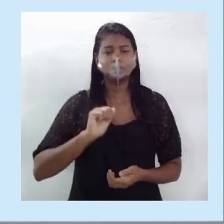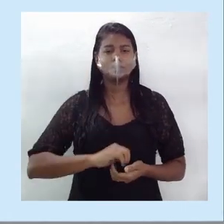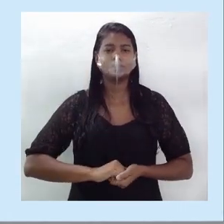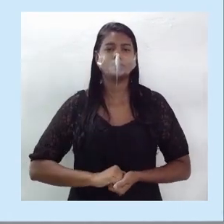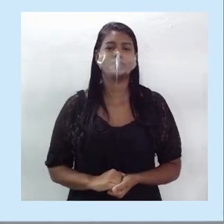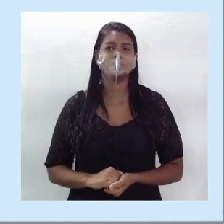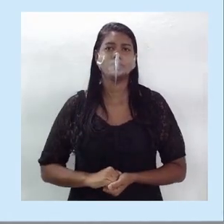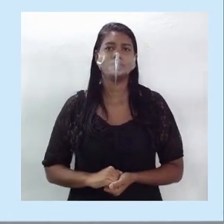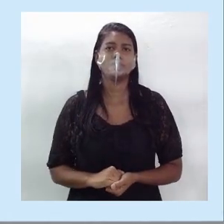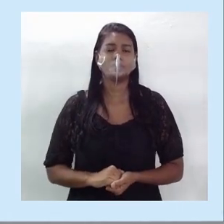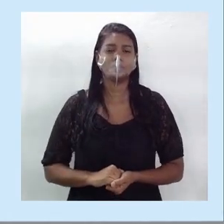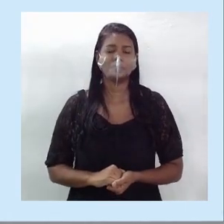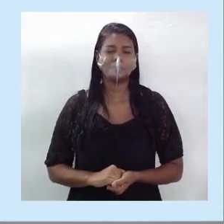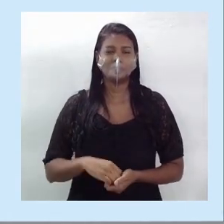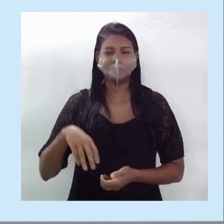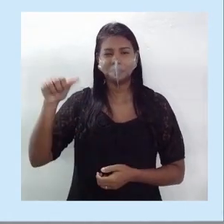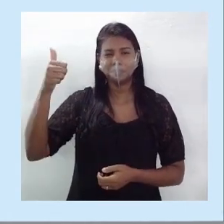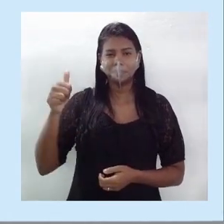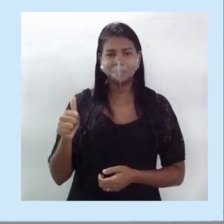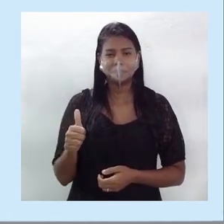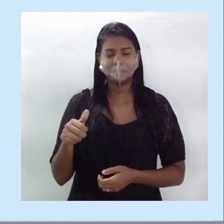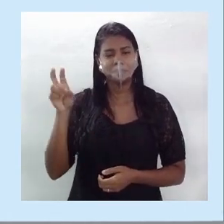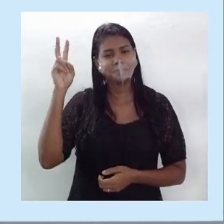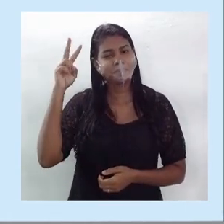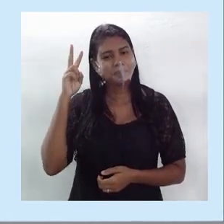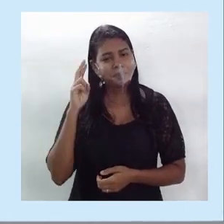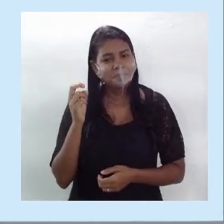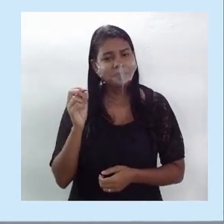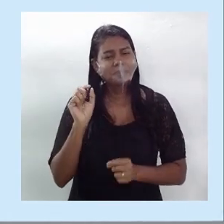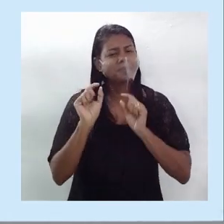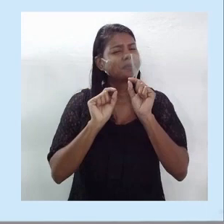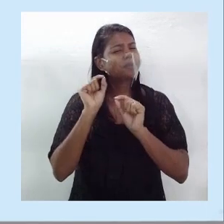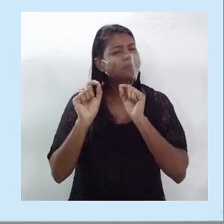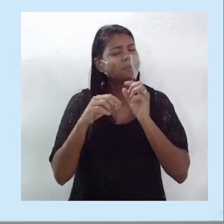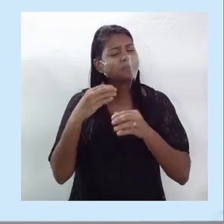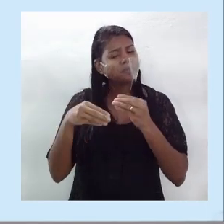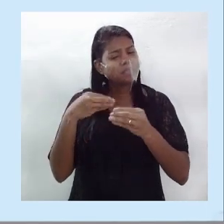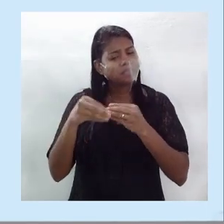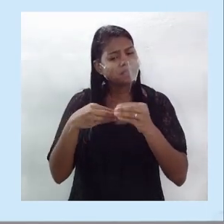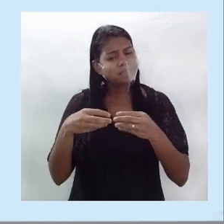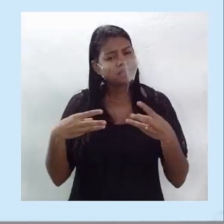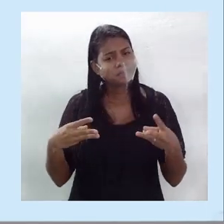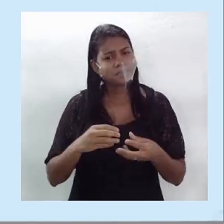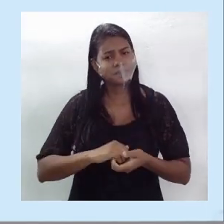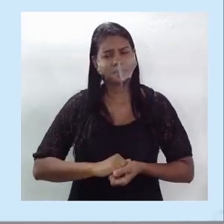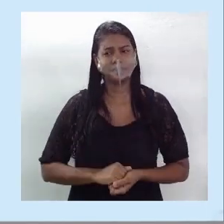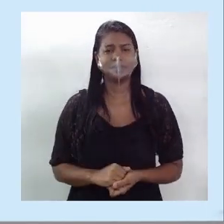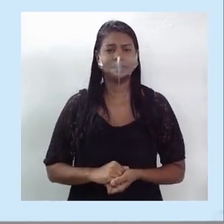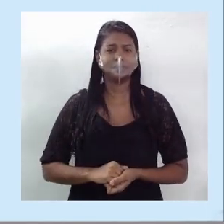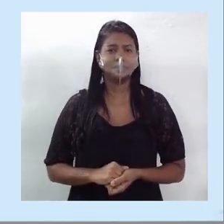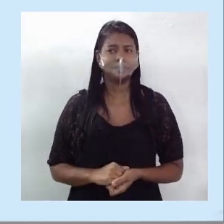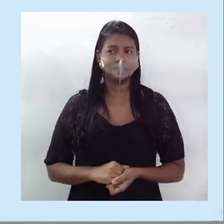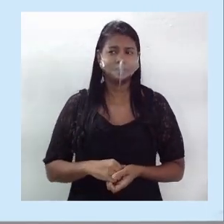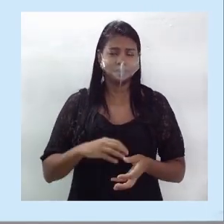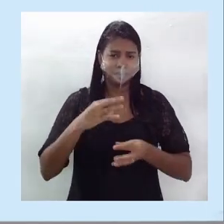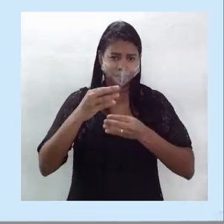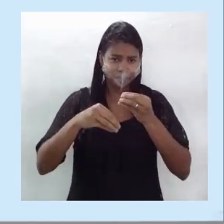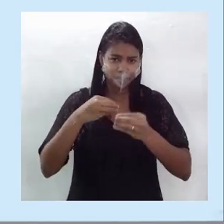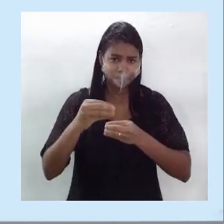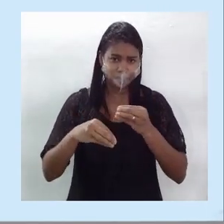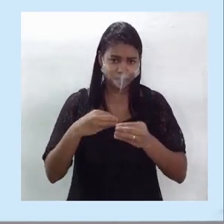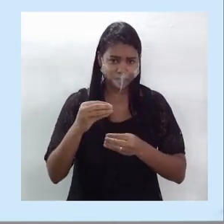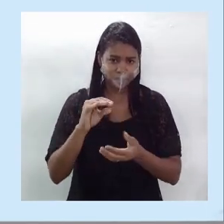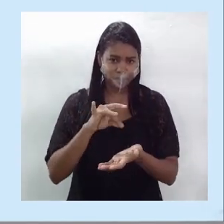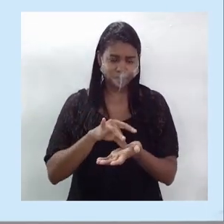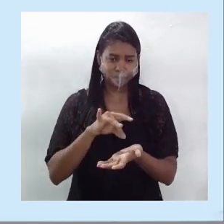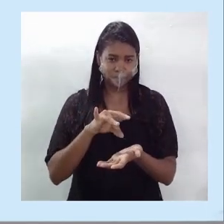e aí a gente vai relembrar um pouco o que são misturas. E mistura, na realidade, ela vai